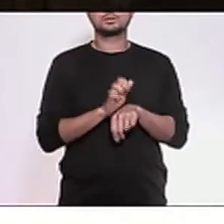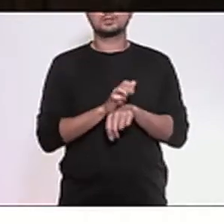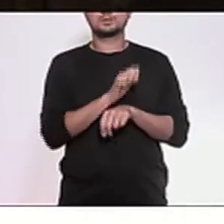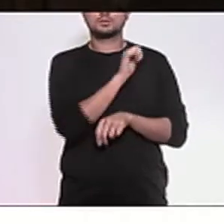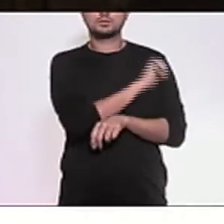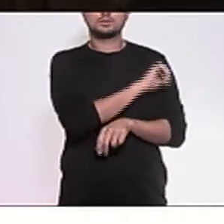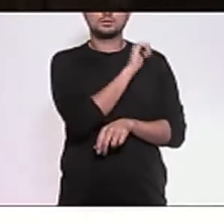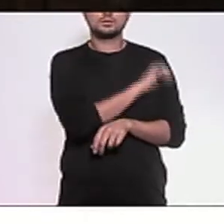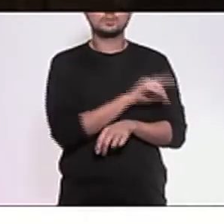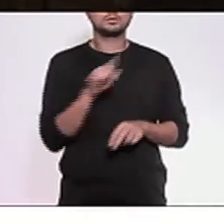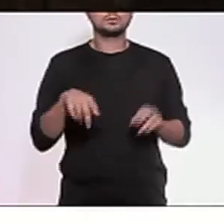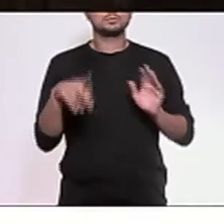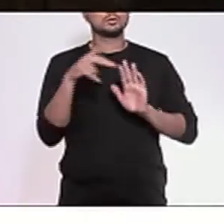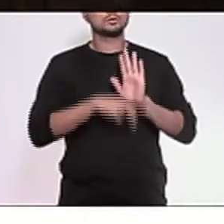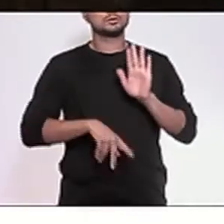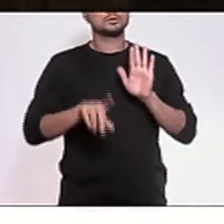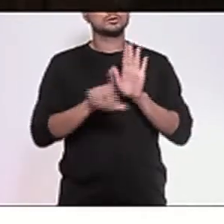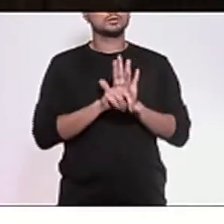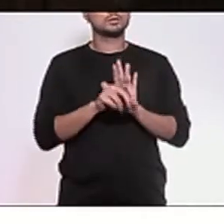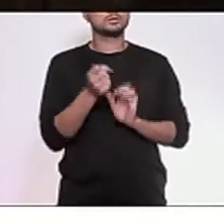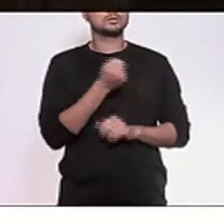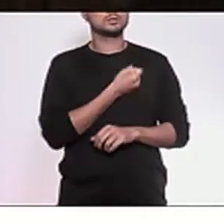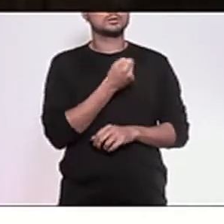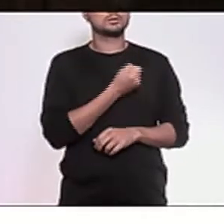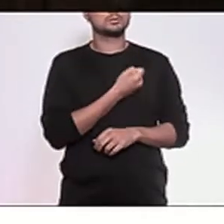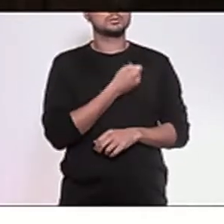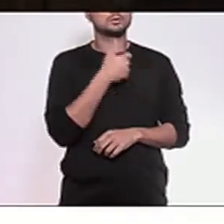Janeiro, que é o projeto de lei número